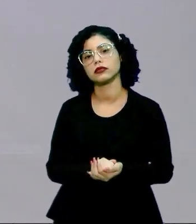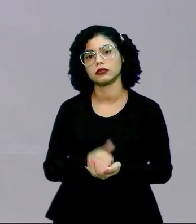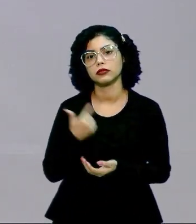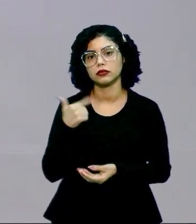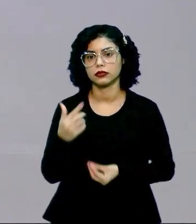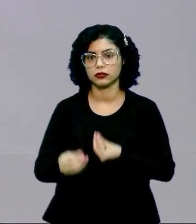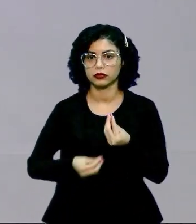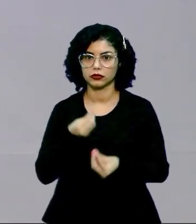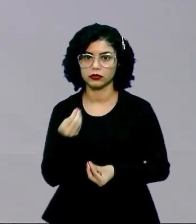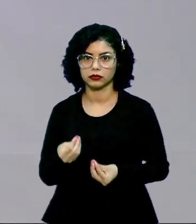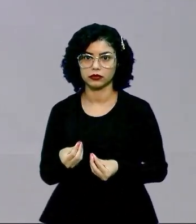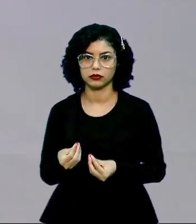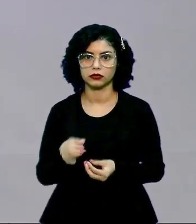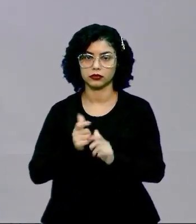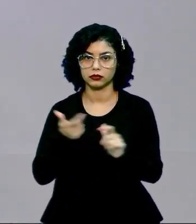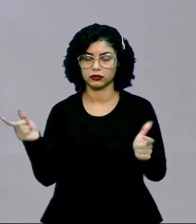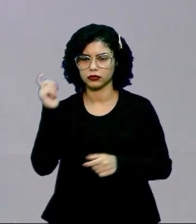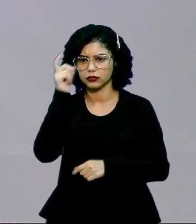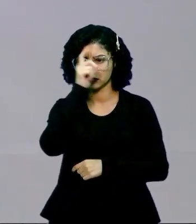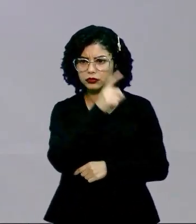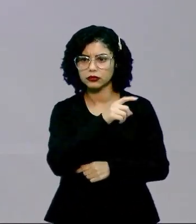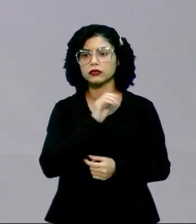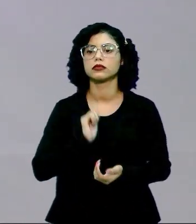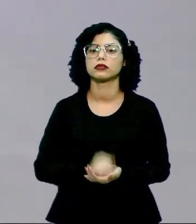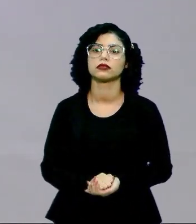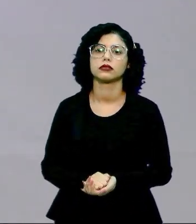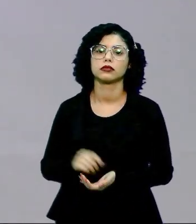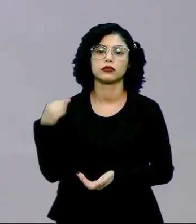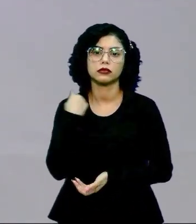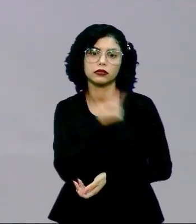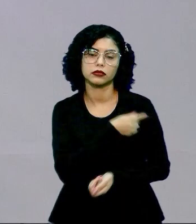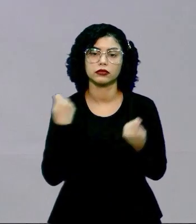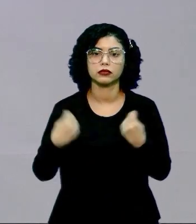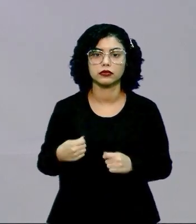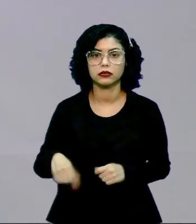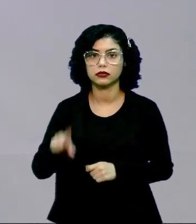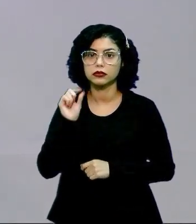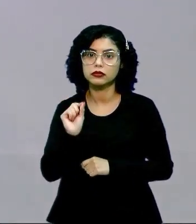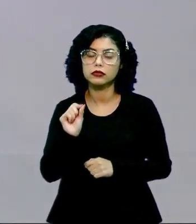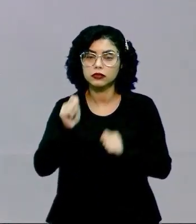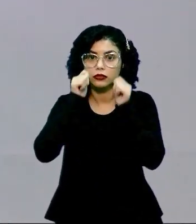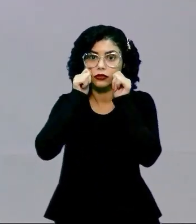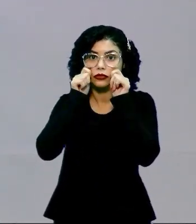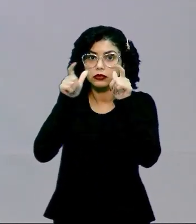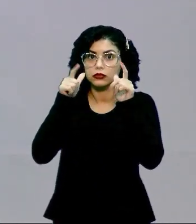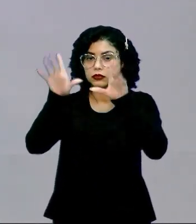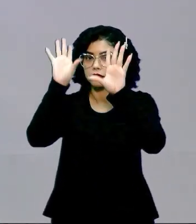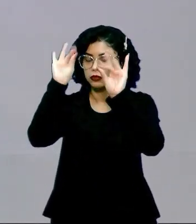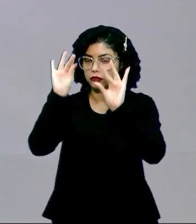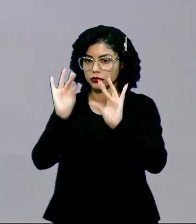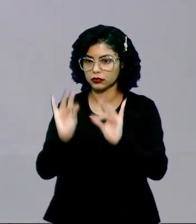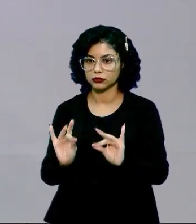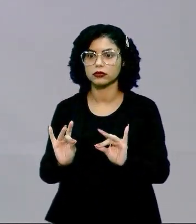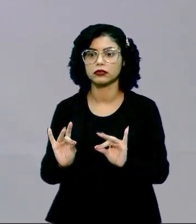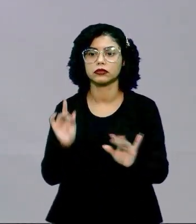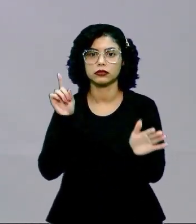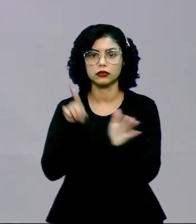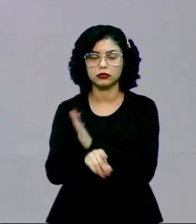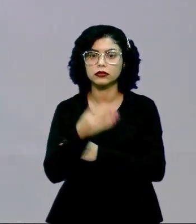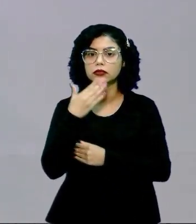não tem um grau de dificuldade. A gente tem que sempre estar atento àqueles detalhes que a